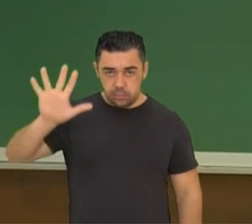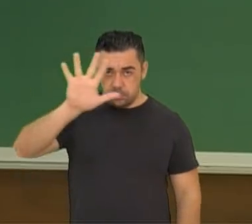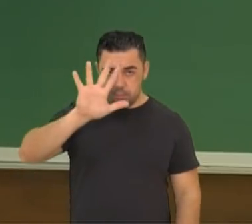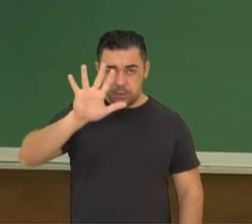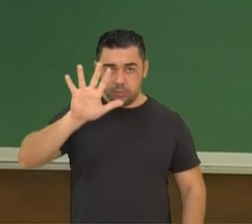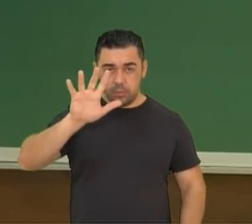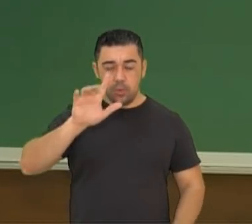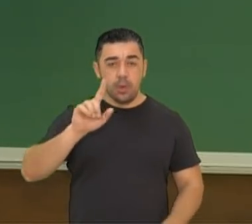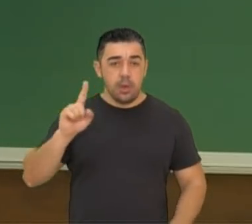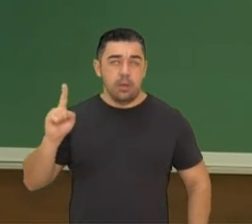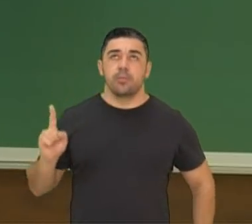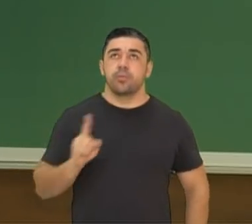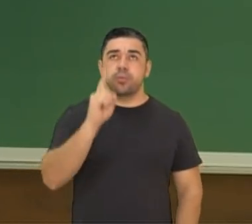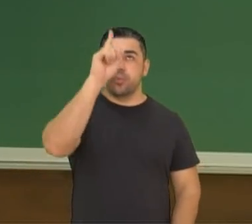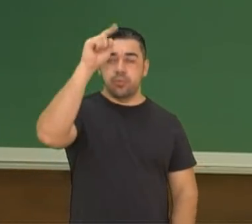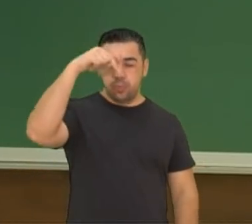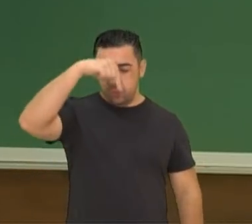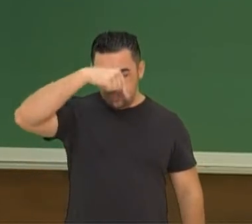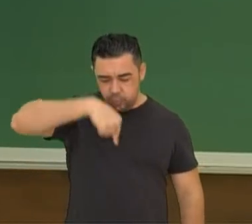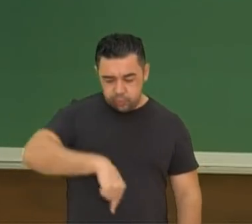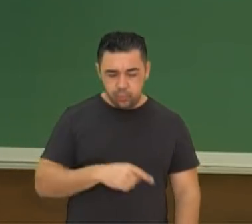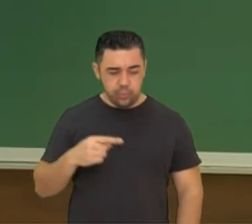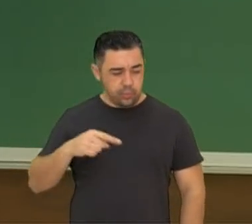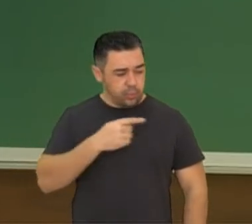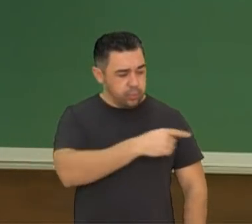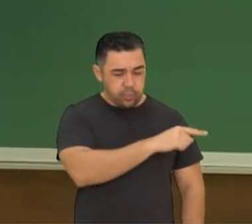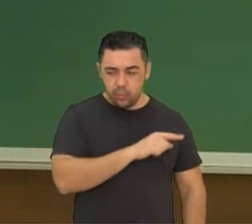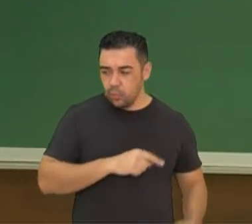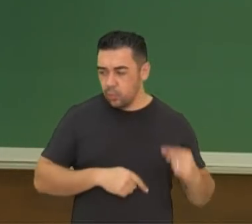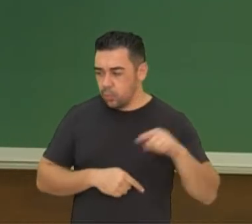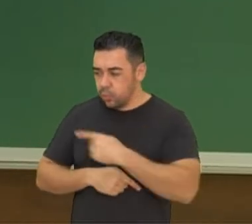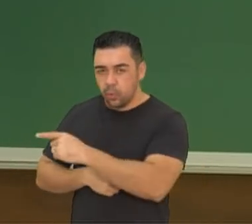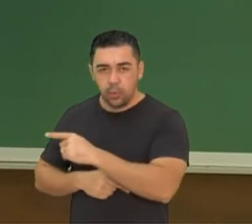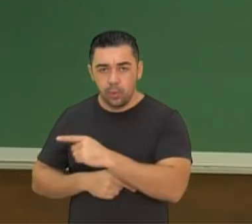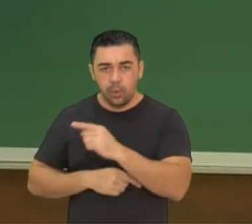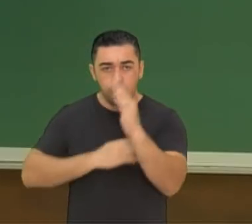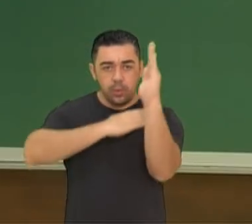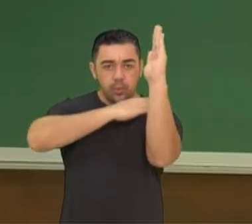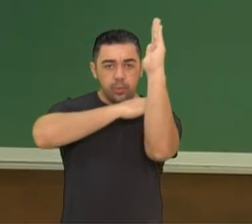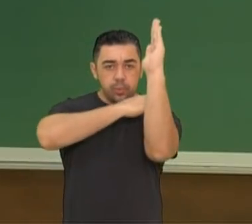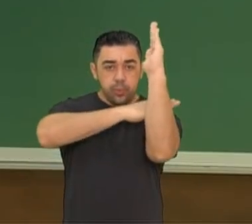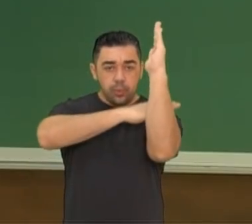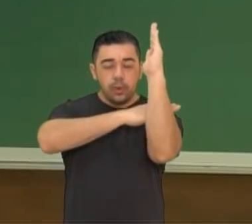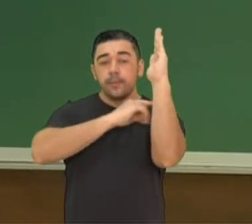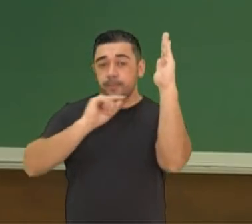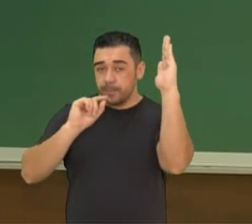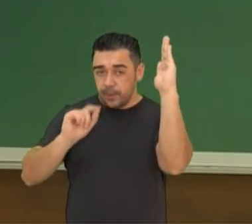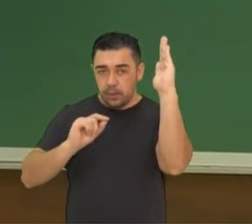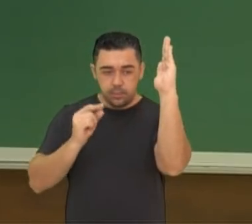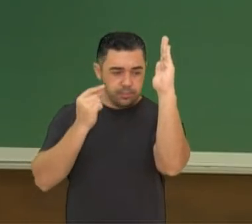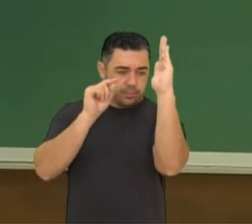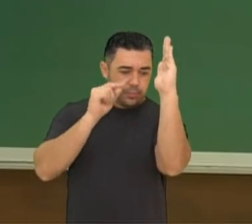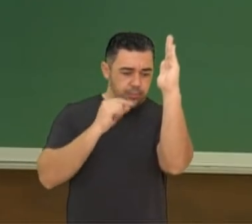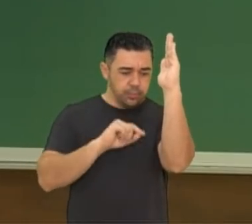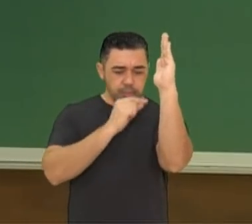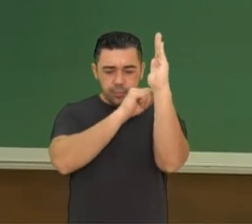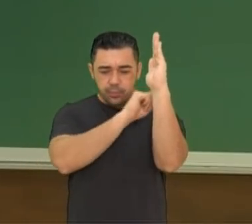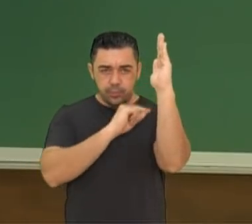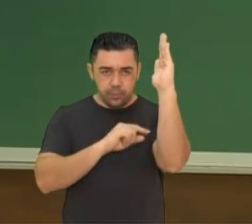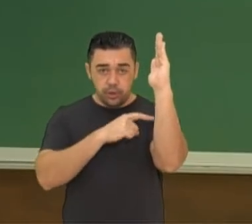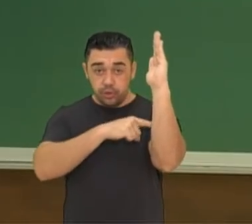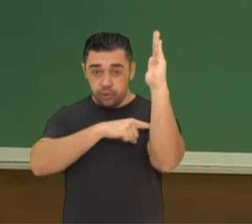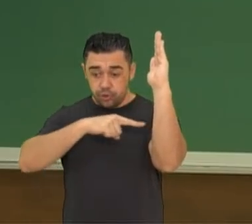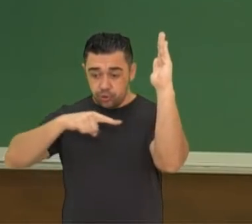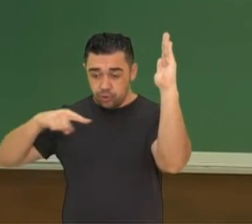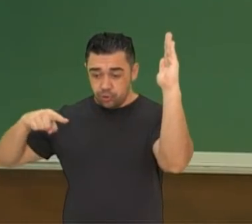infinita, em que você consegue localizar os pontos a partir de coordenadas, certo? Então agora, vamos ver ali o que eu tenho